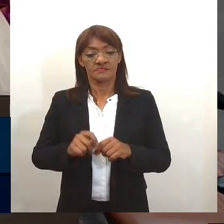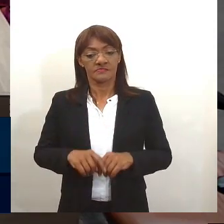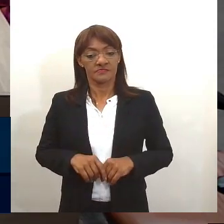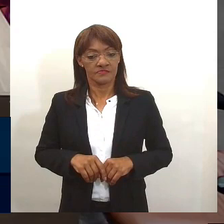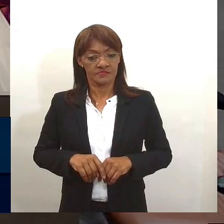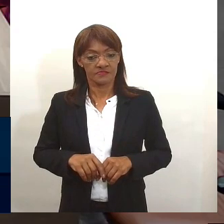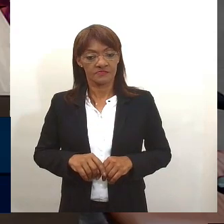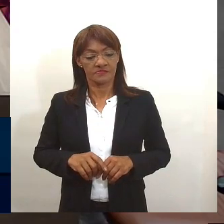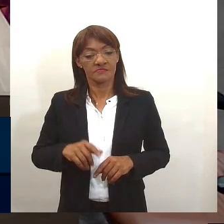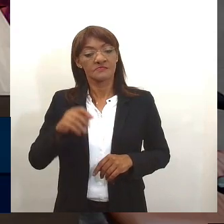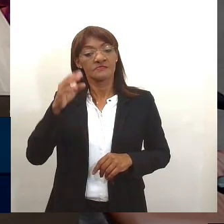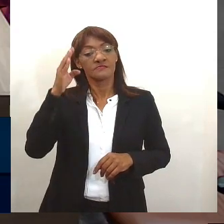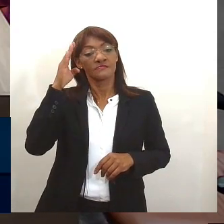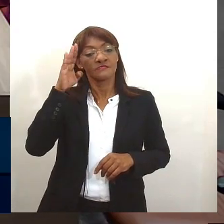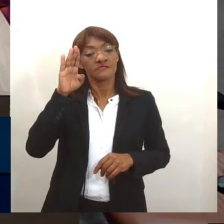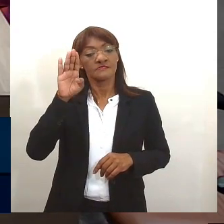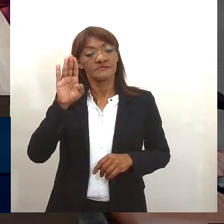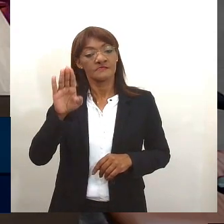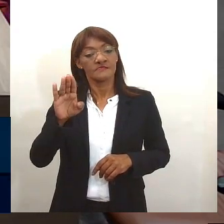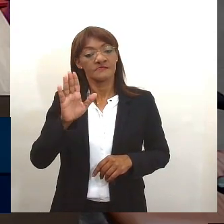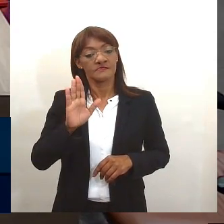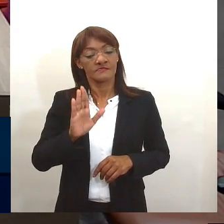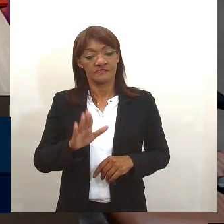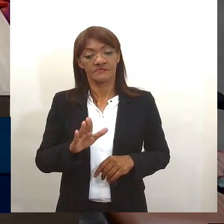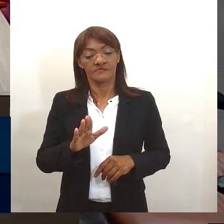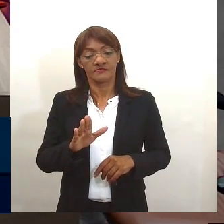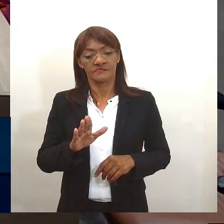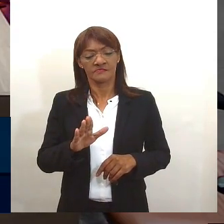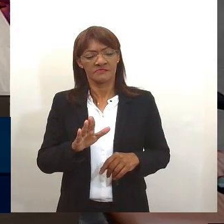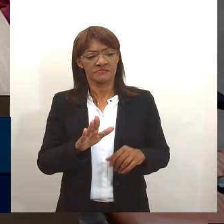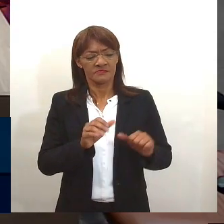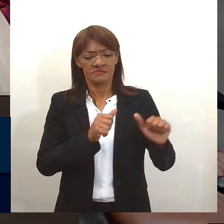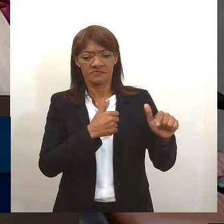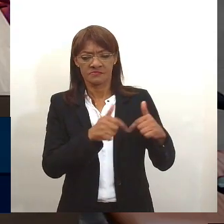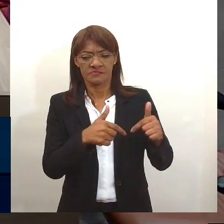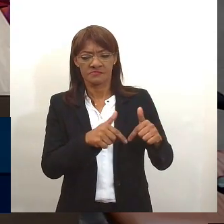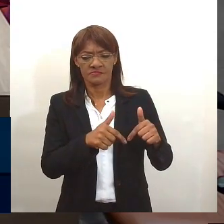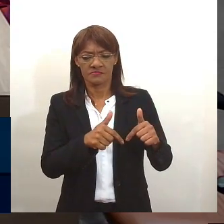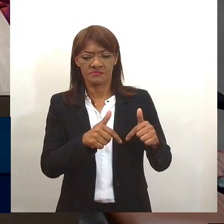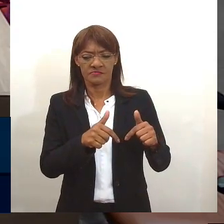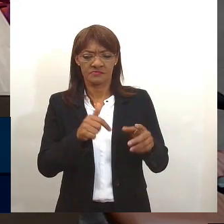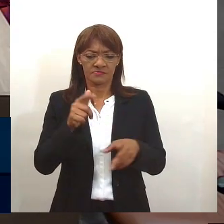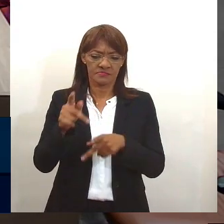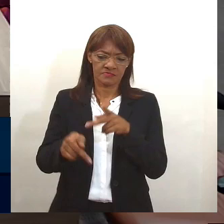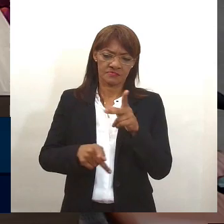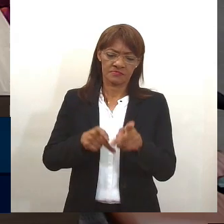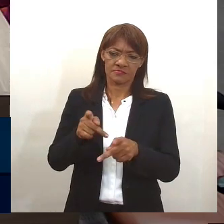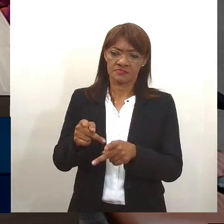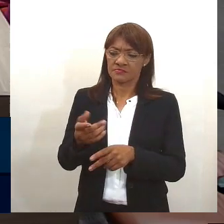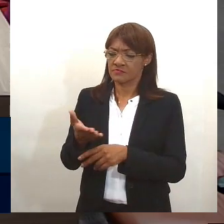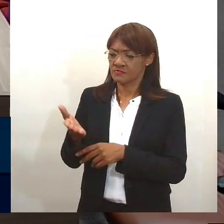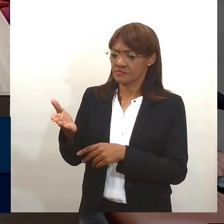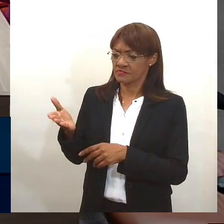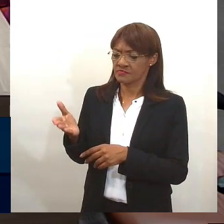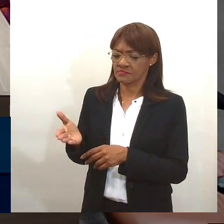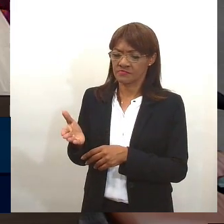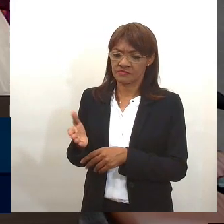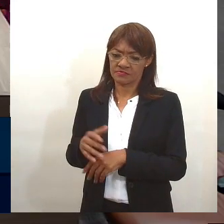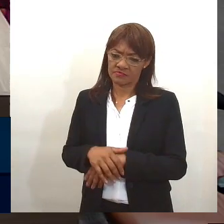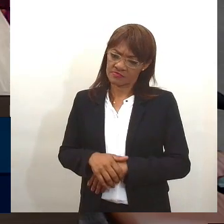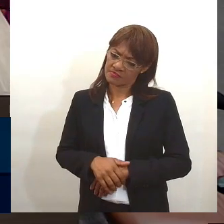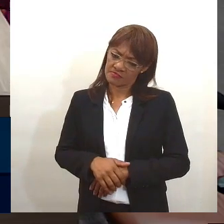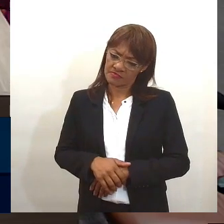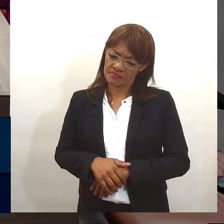classe trabalhadora, a população que vive dentro dessa faixa salarial, que